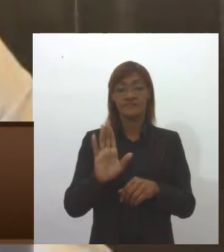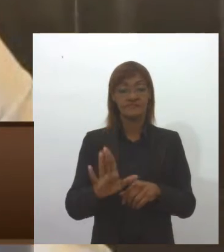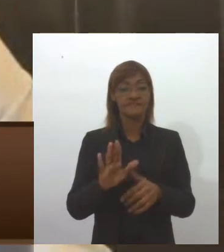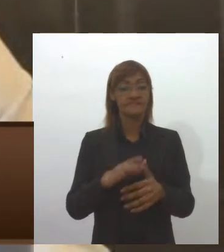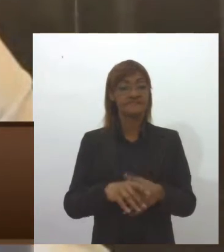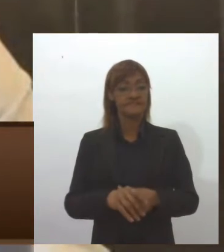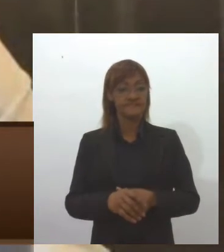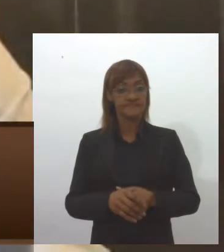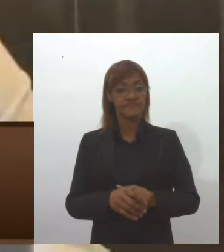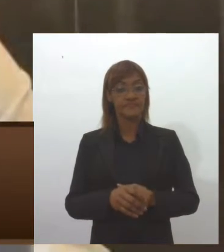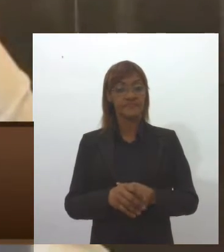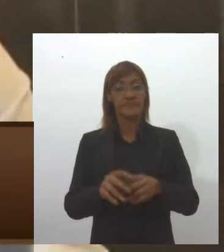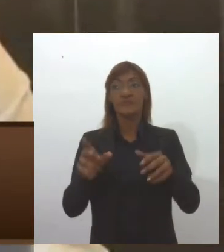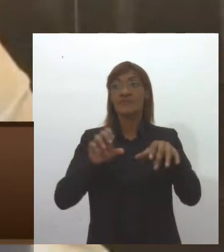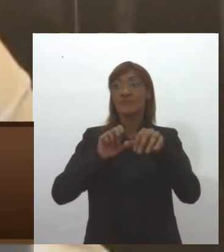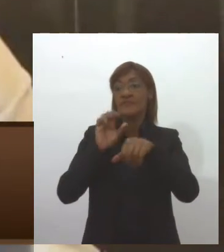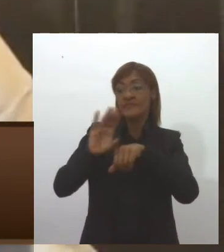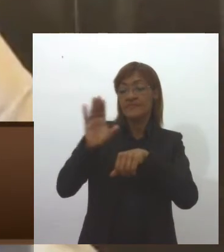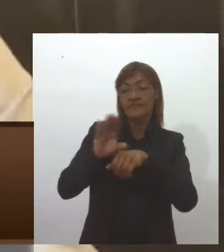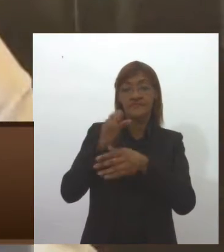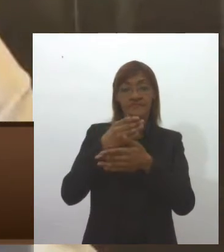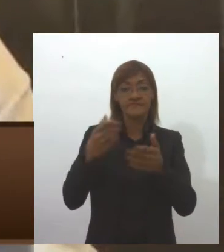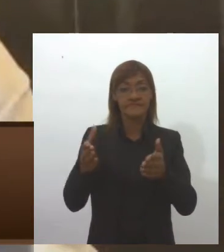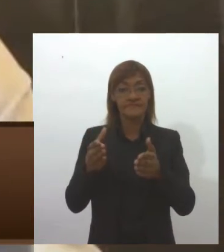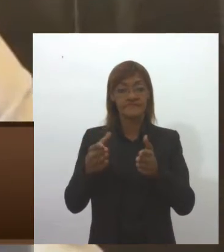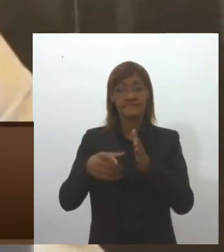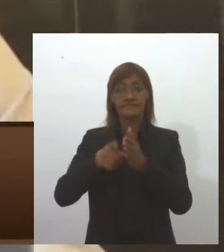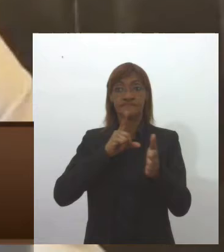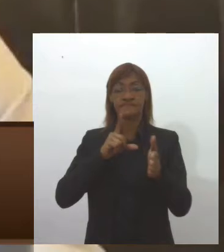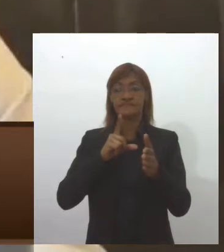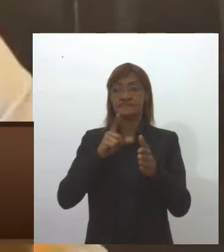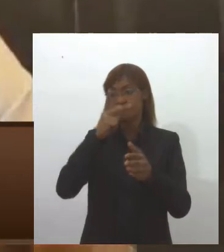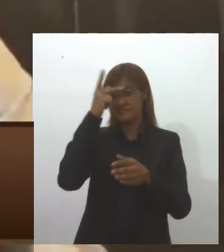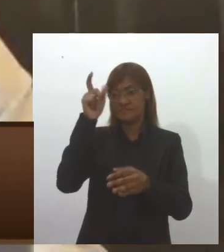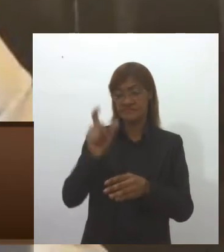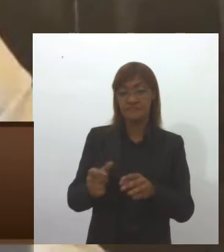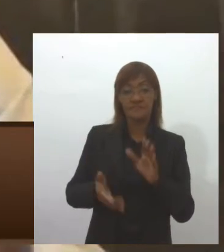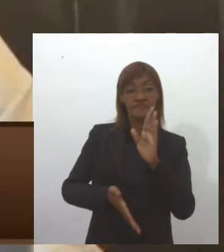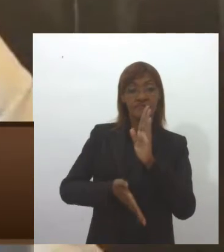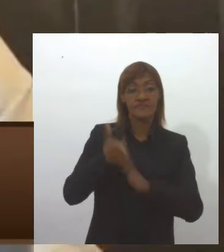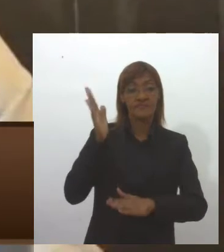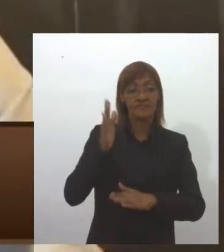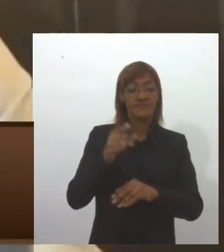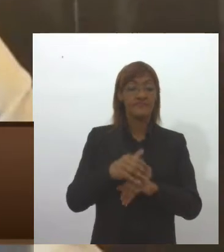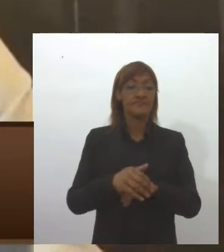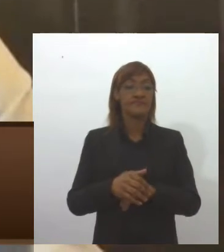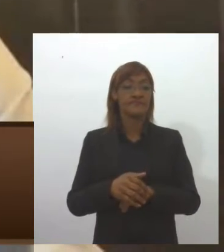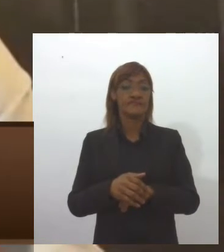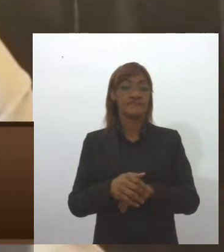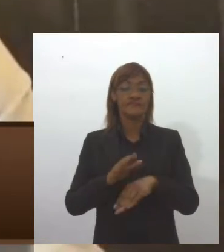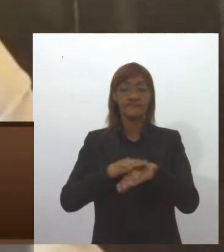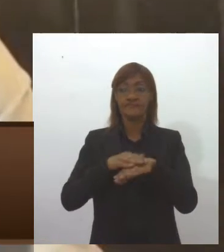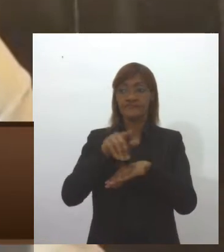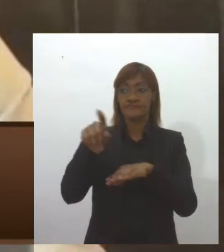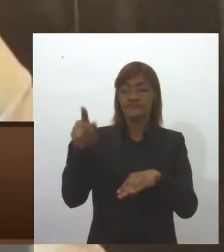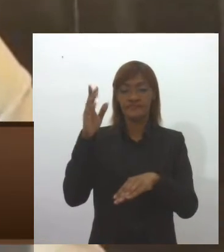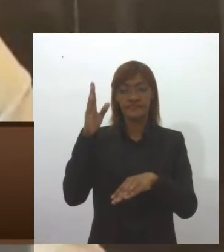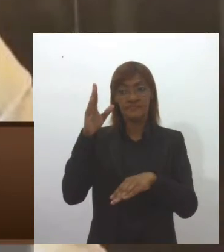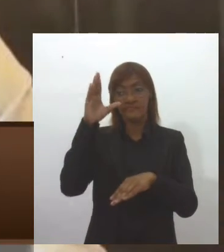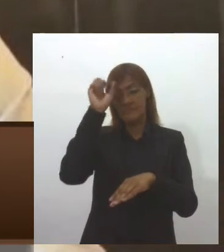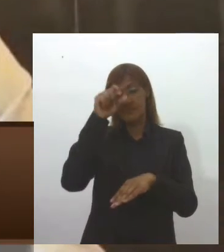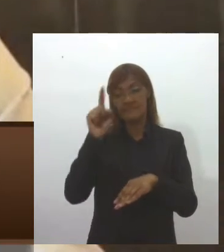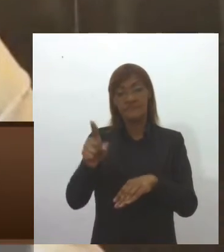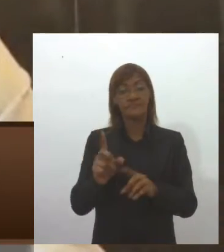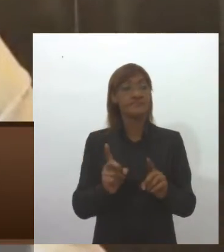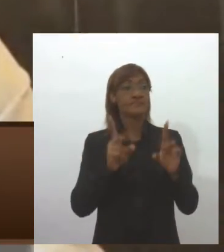São capacitações de agentes de viagem, treinamentos de agentes de viagem, que eles conheçam e saibam vender o nosso destino Aracaju.